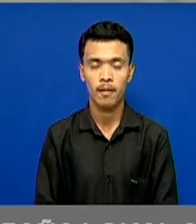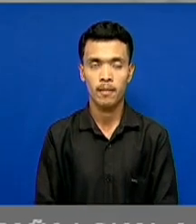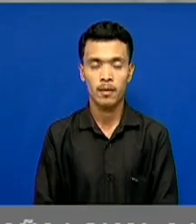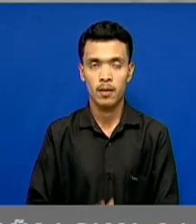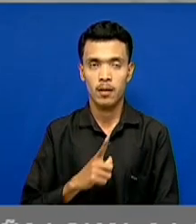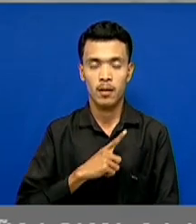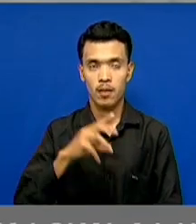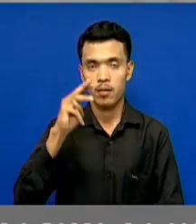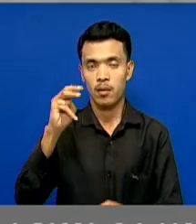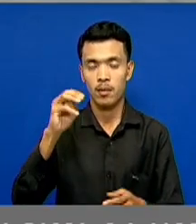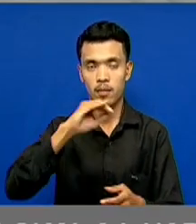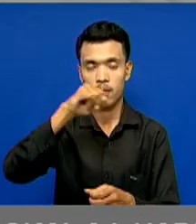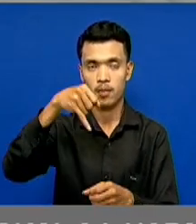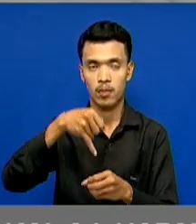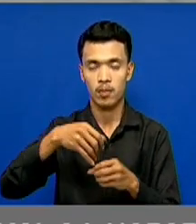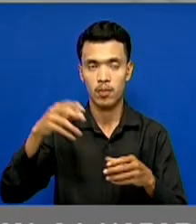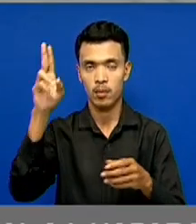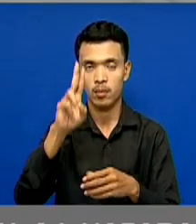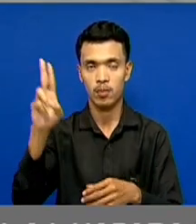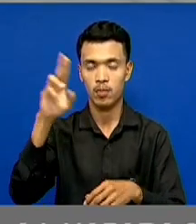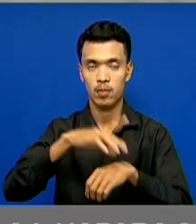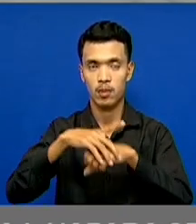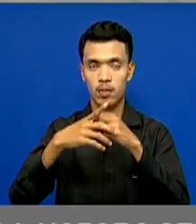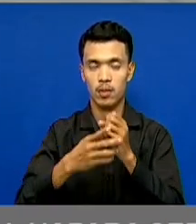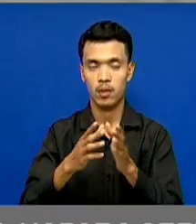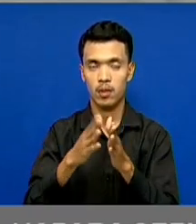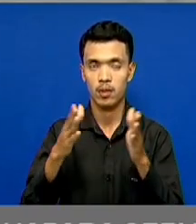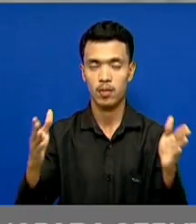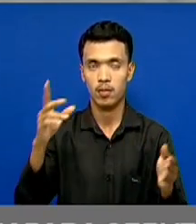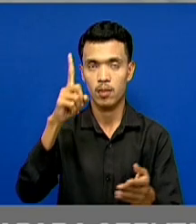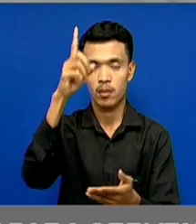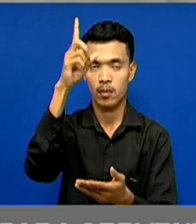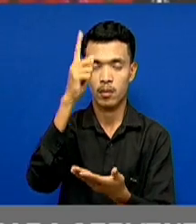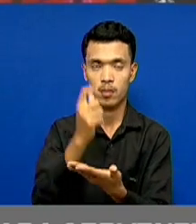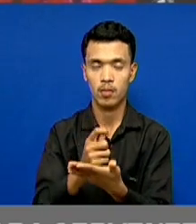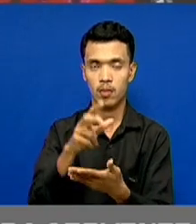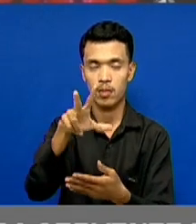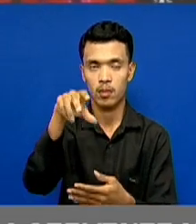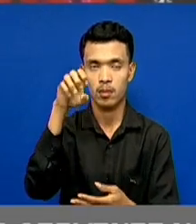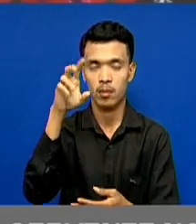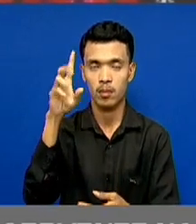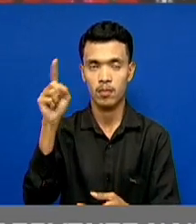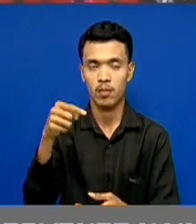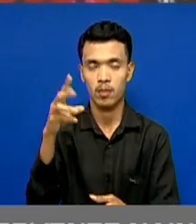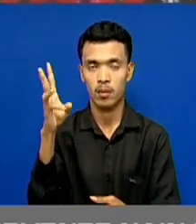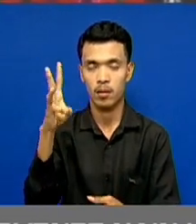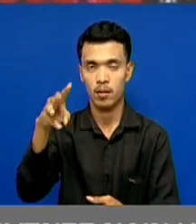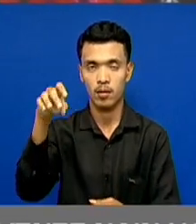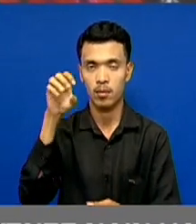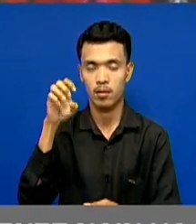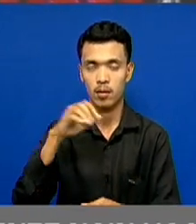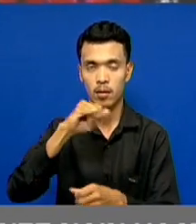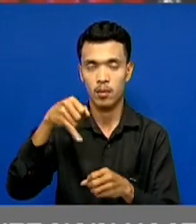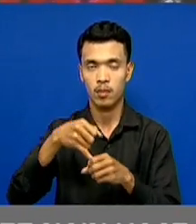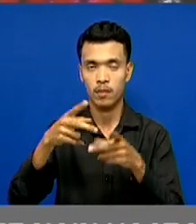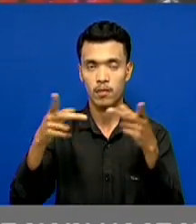Lautem, localiza e a ponta leste ocupa a hectares rihun ato sida runulo recintolo, vírgula atos nem, acumula